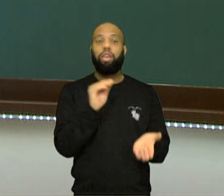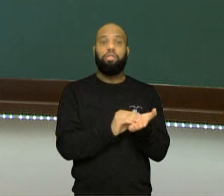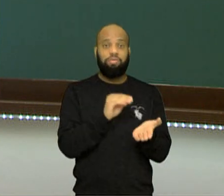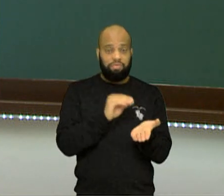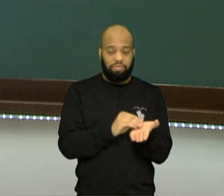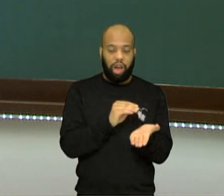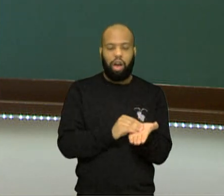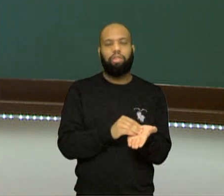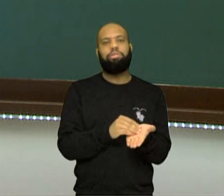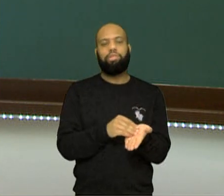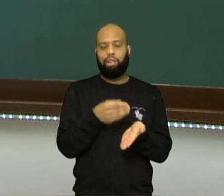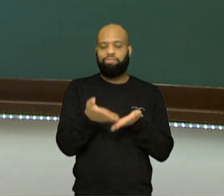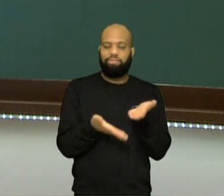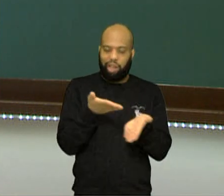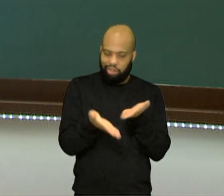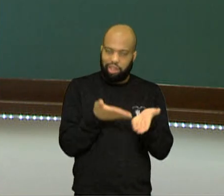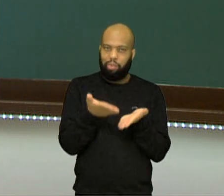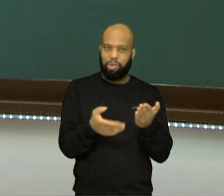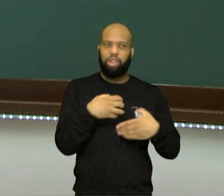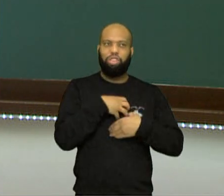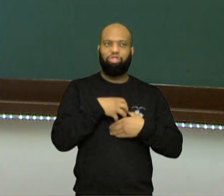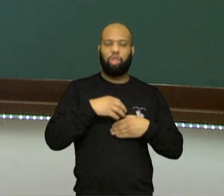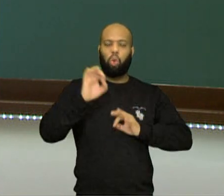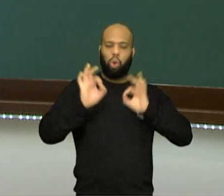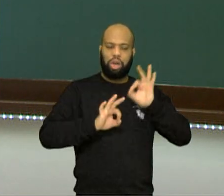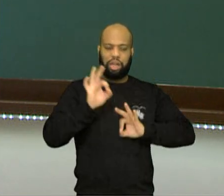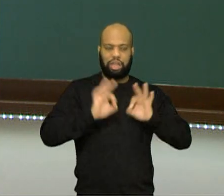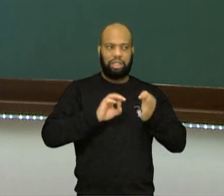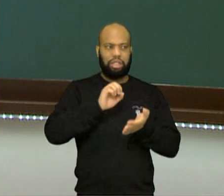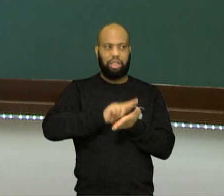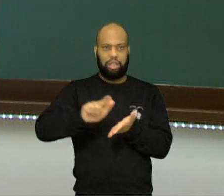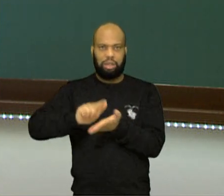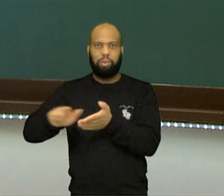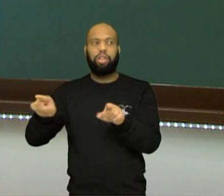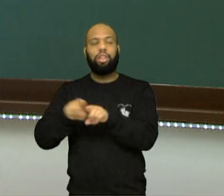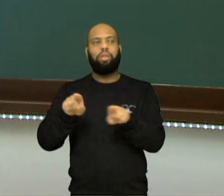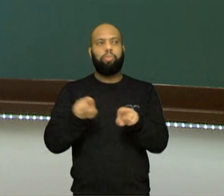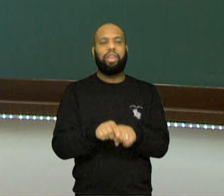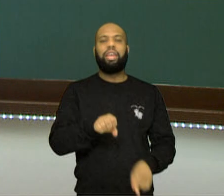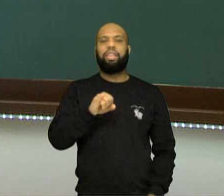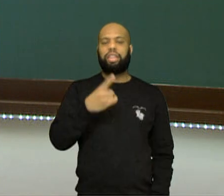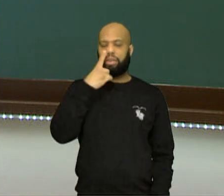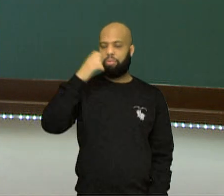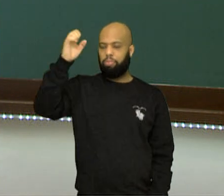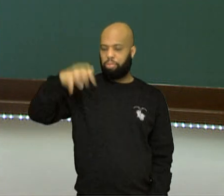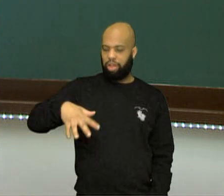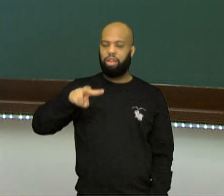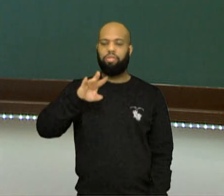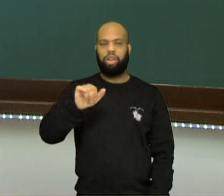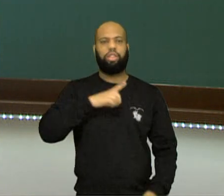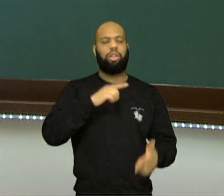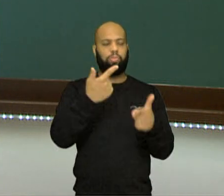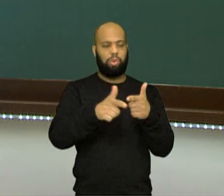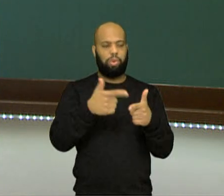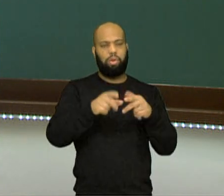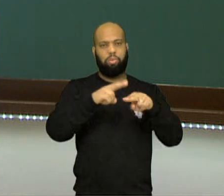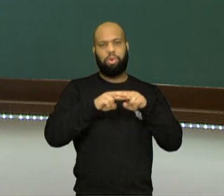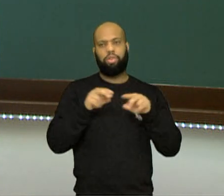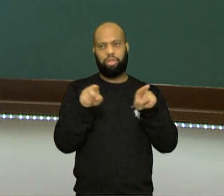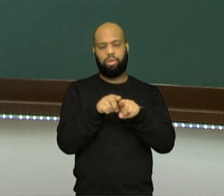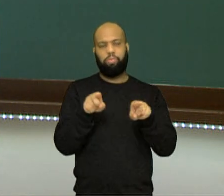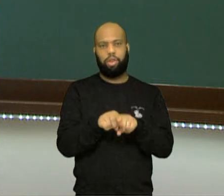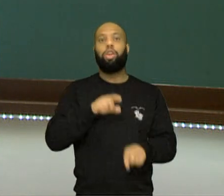Se não há o tratamento do esgoto e ele é despejado inadequadamente, a gente vai ter um problema em relação a isso, né? É